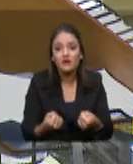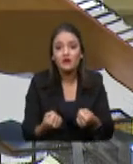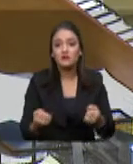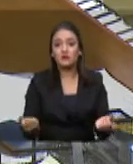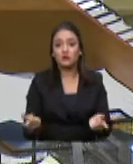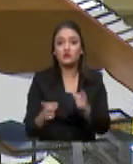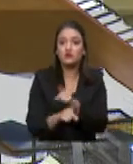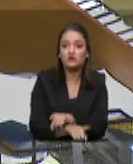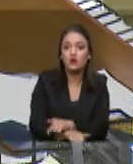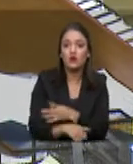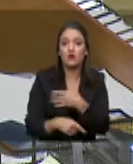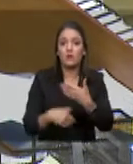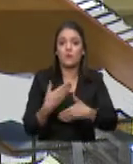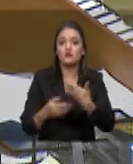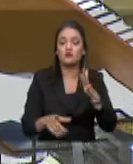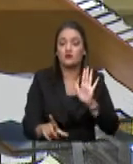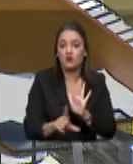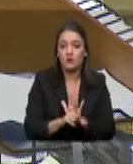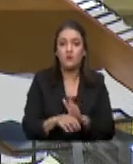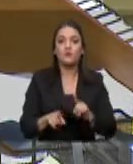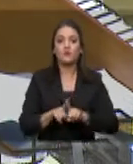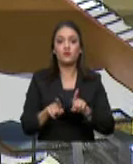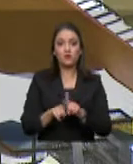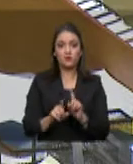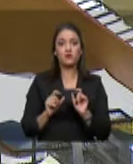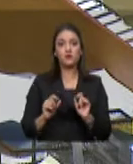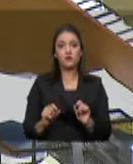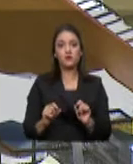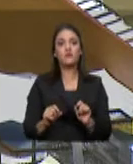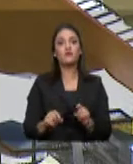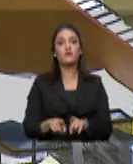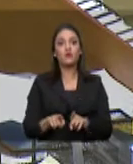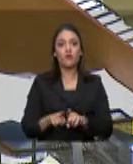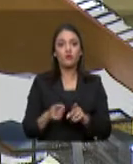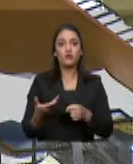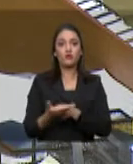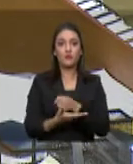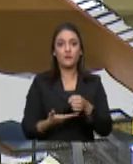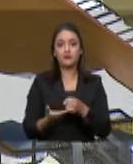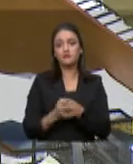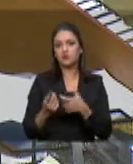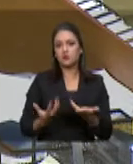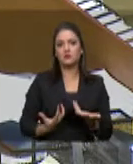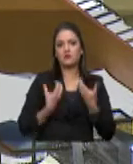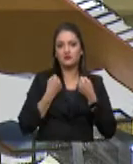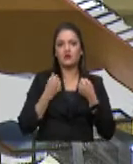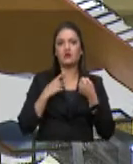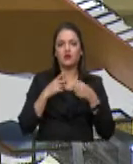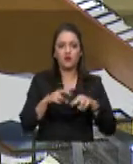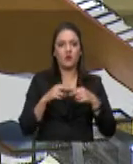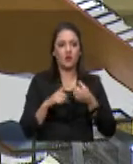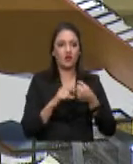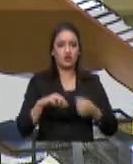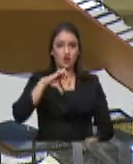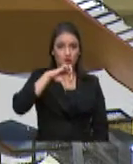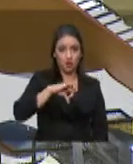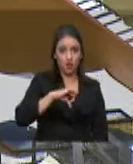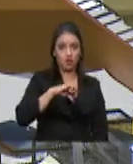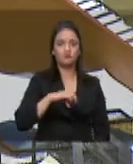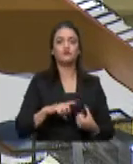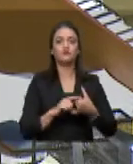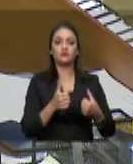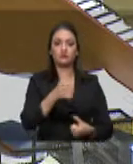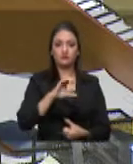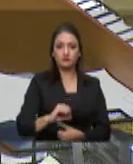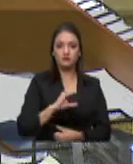devido legal. E como se não fosse o bastante, muito provavelmente é o princípio da não surpresa, que foi aperfeiçoado pelos artigos 9º e 10º do Código de